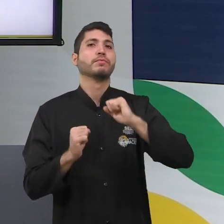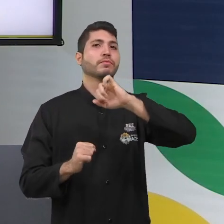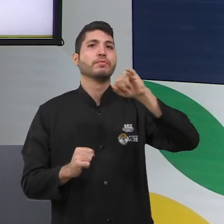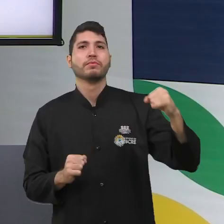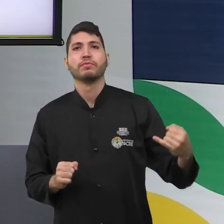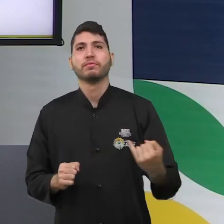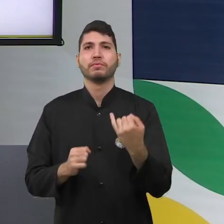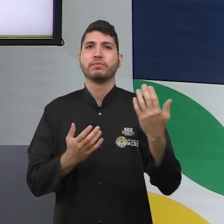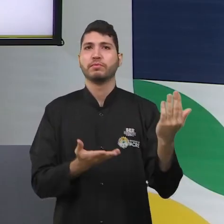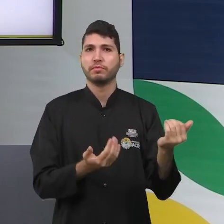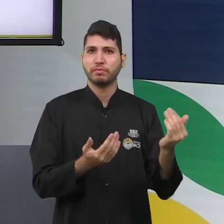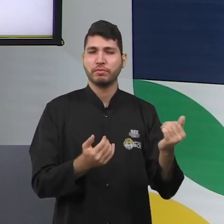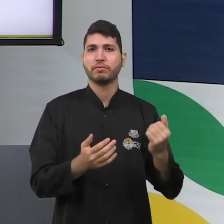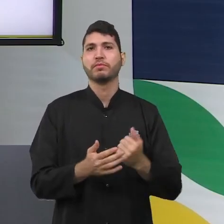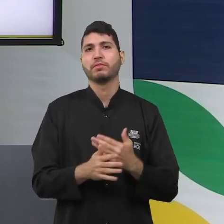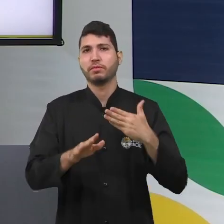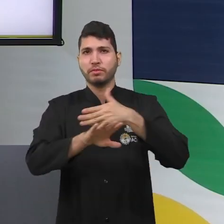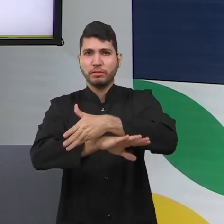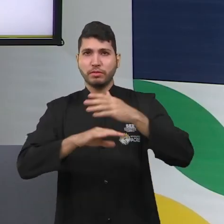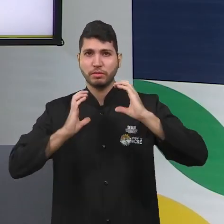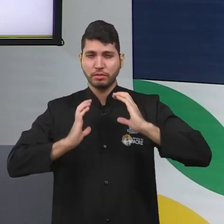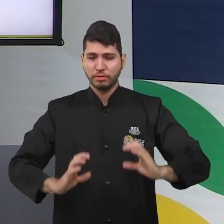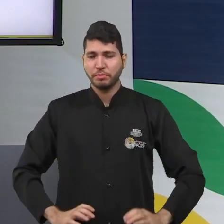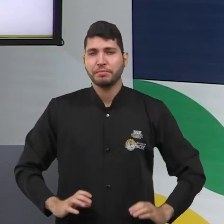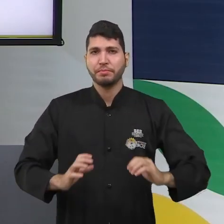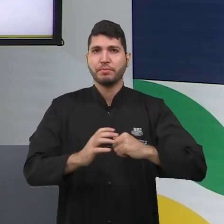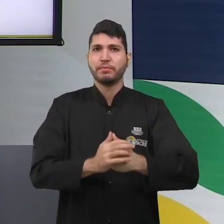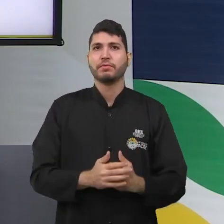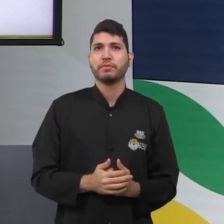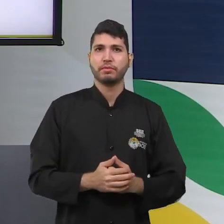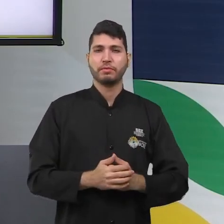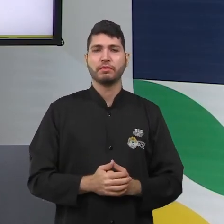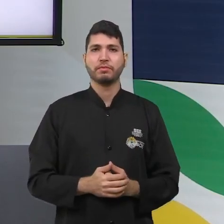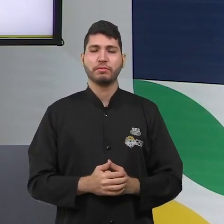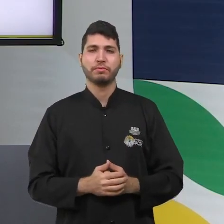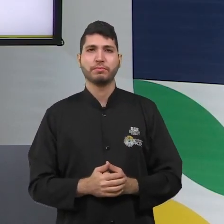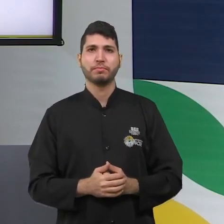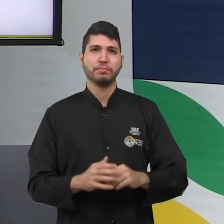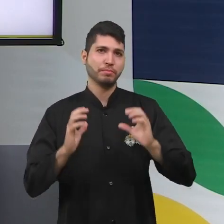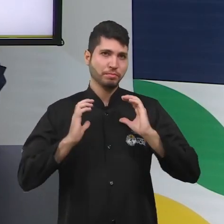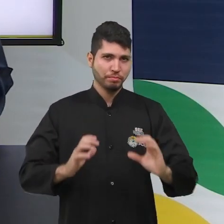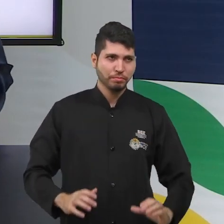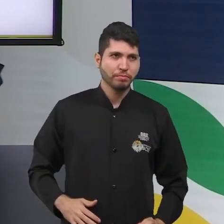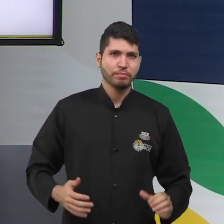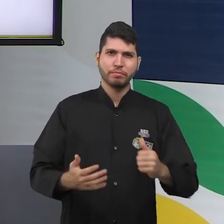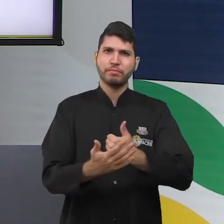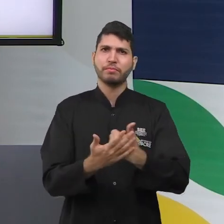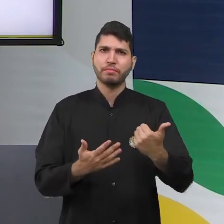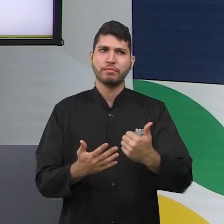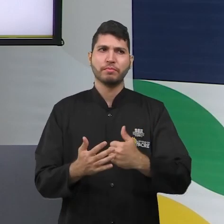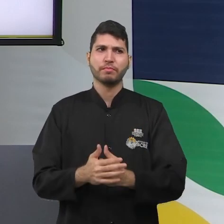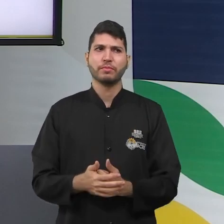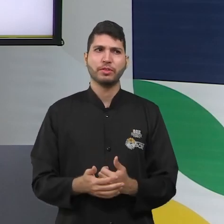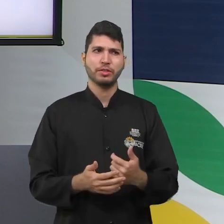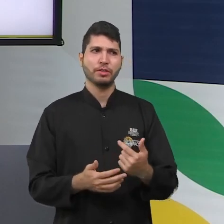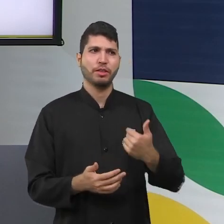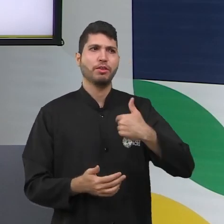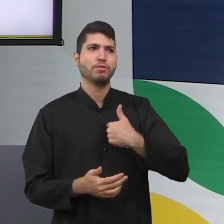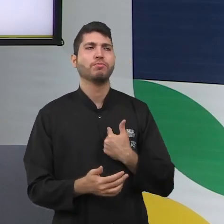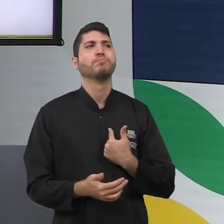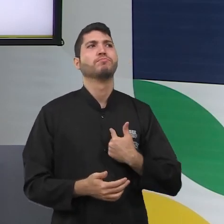acesso, de fato, à cidadania. É a cidadania em ação, em que a partir do momento em que eu consigo ofertar